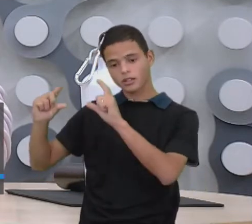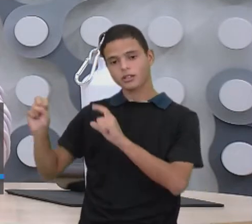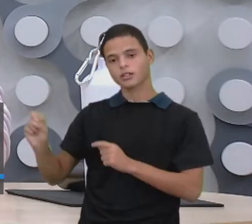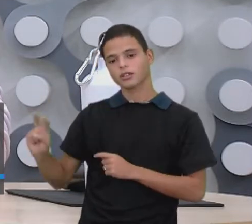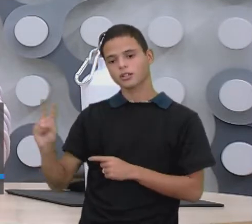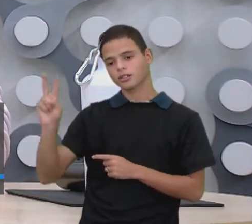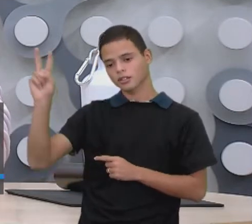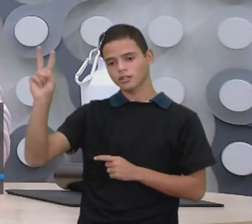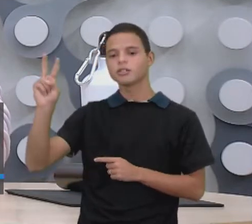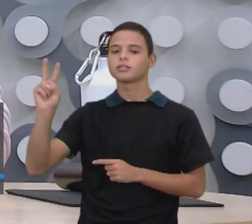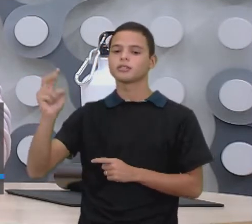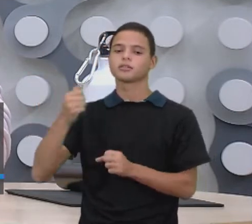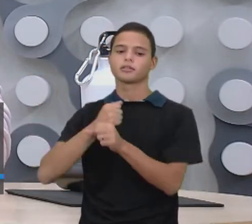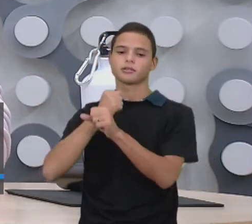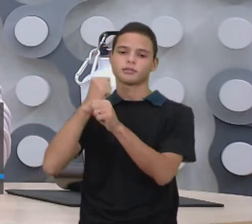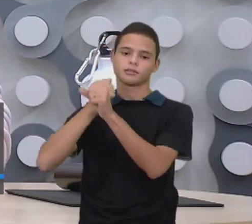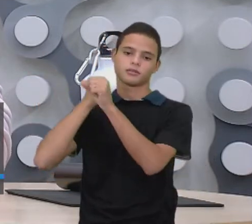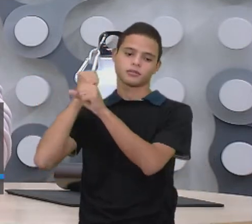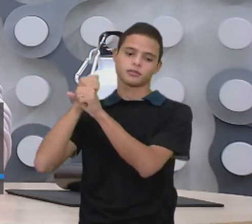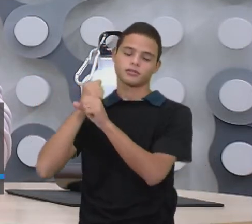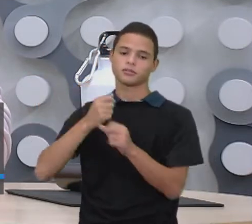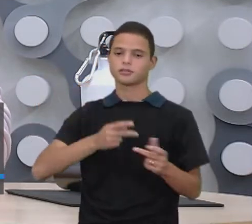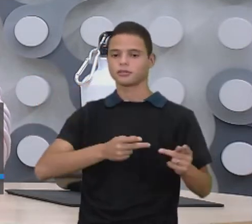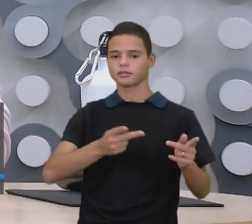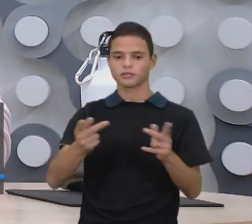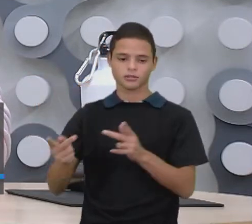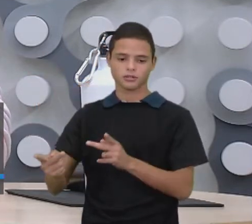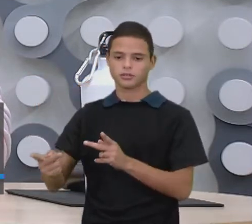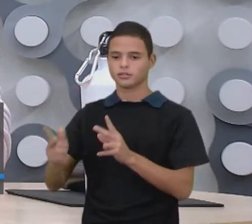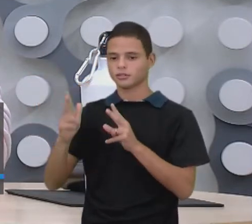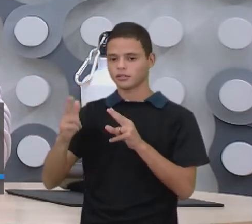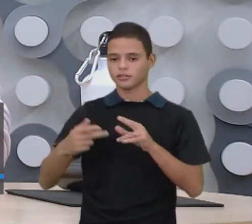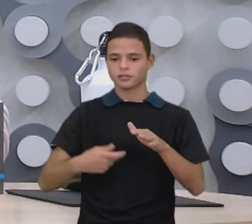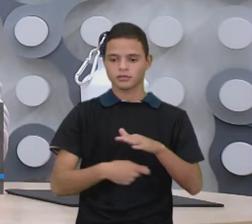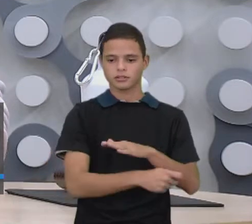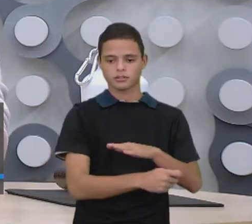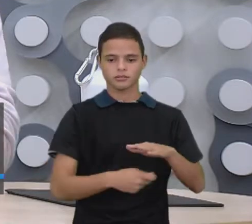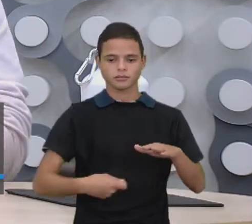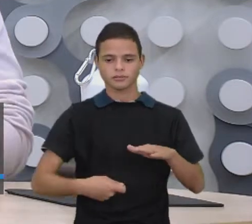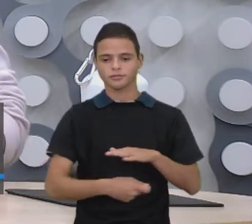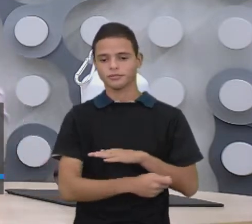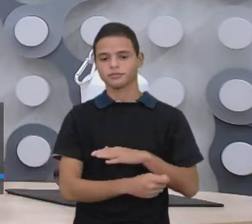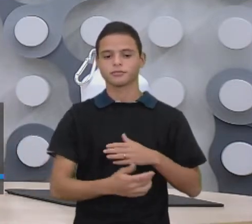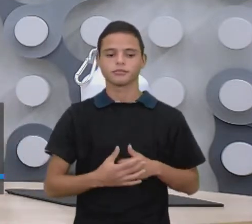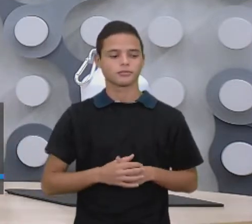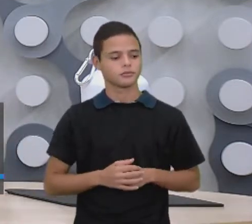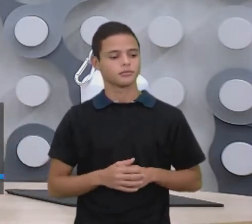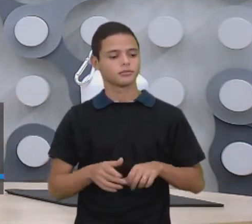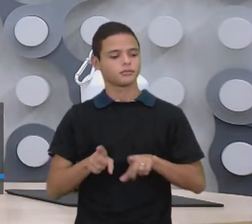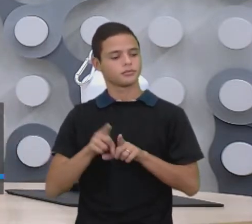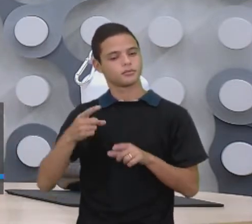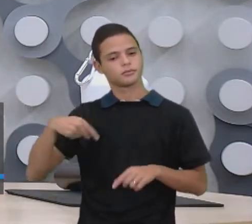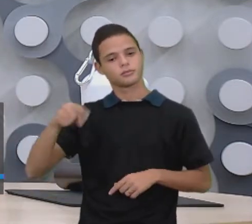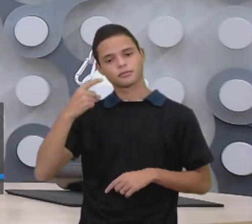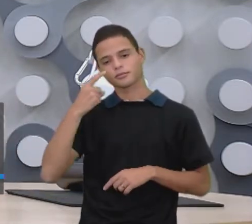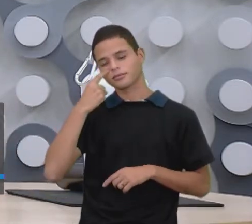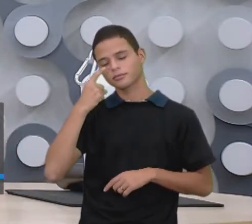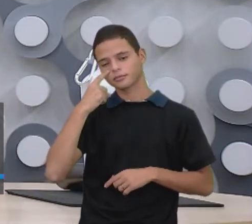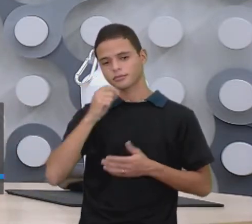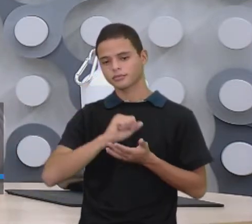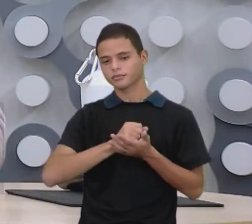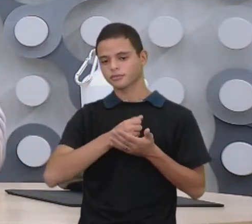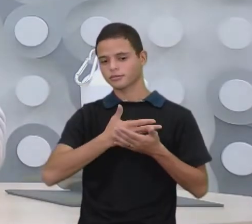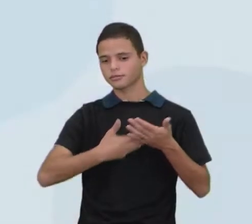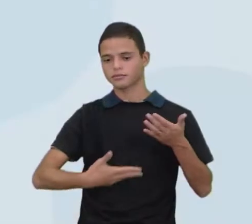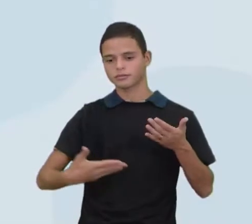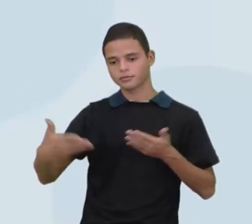dessa construção, né? Então, é como se fosse um investimento, tá? E também, o que a gente viu nas atividades